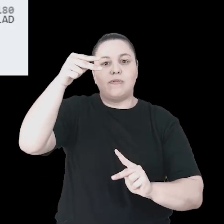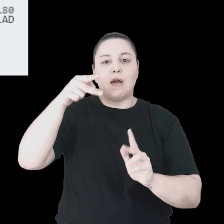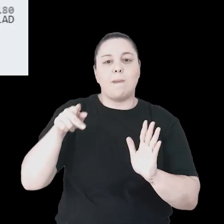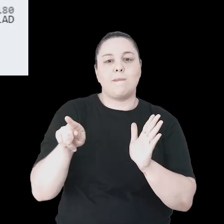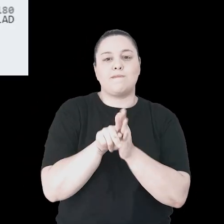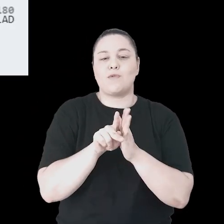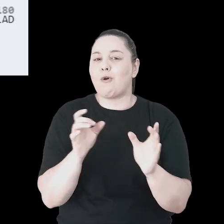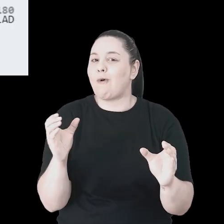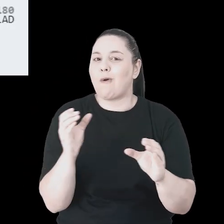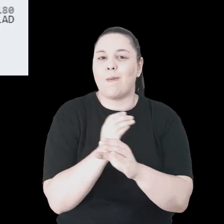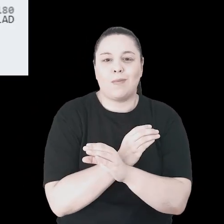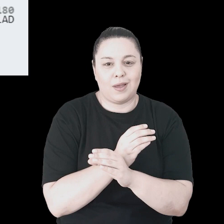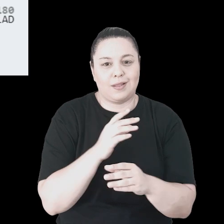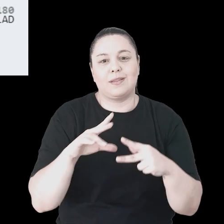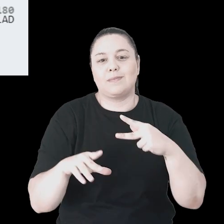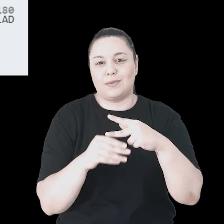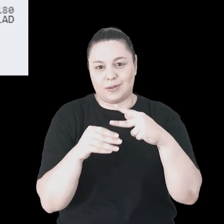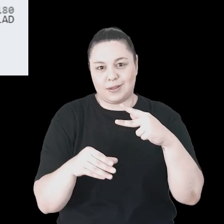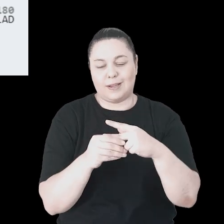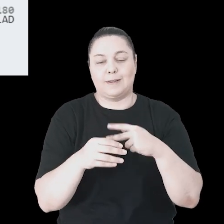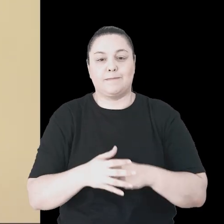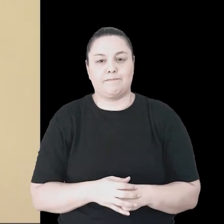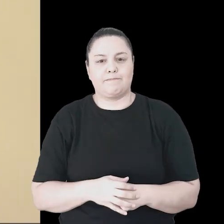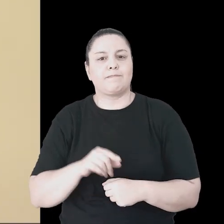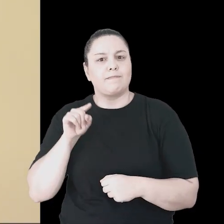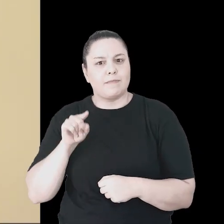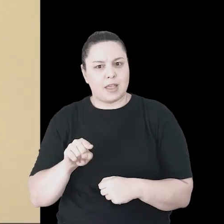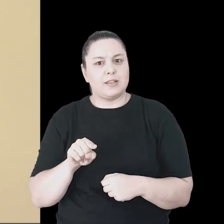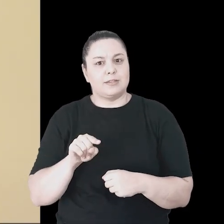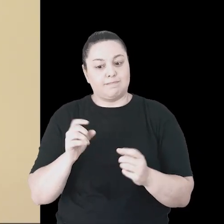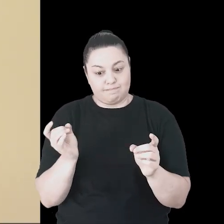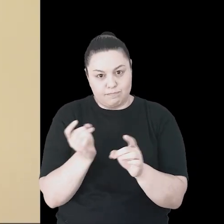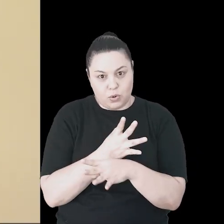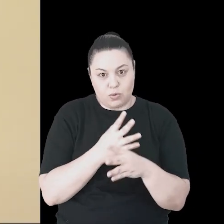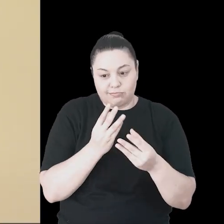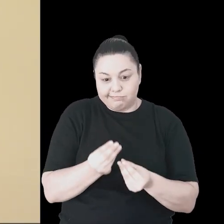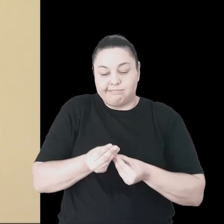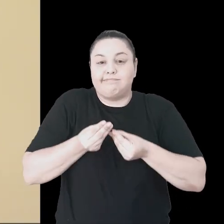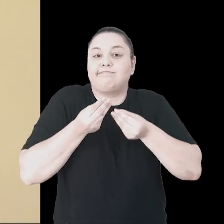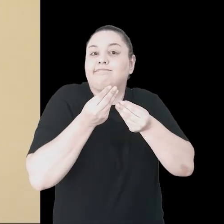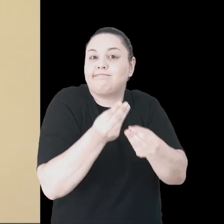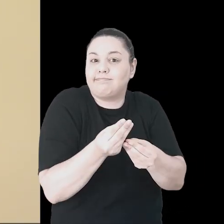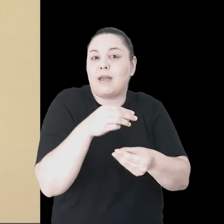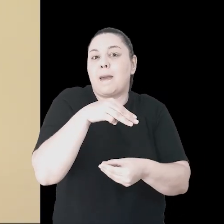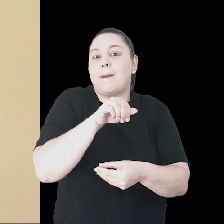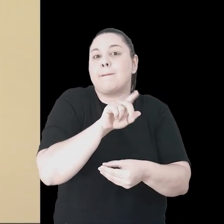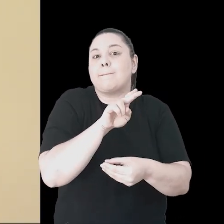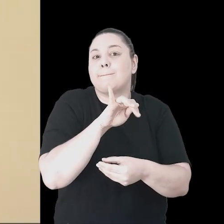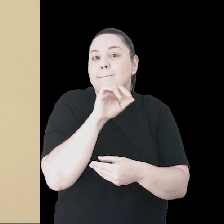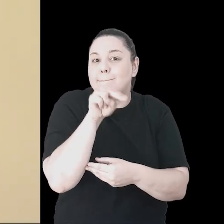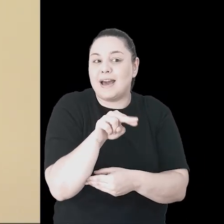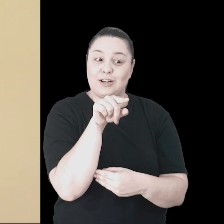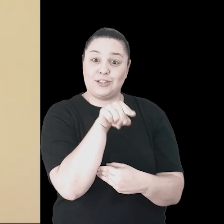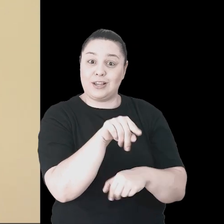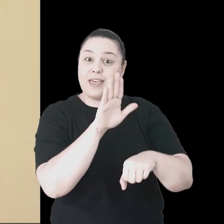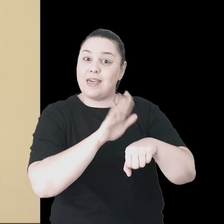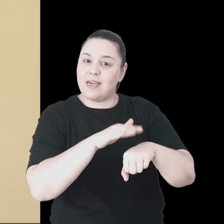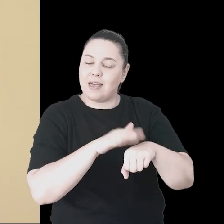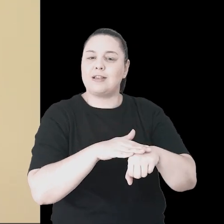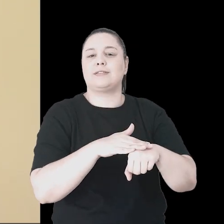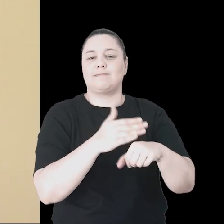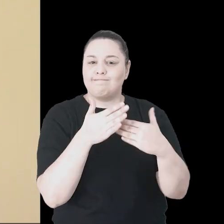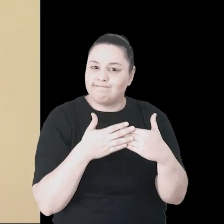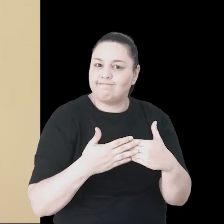sequência completa desta proteína. Pracher passou o gene da GFP para Martin Chalf, e a próxima etapa